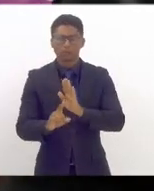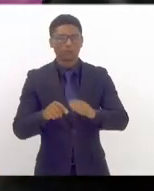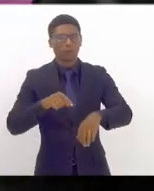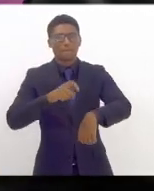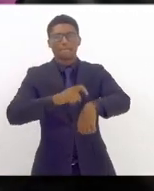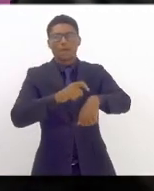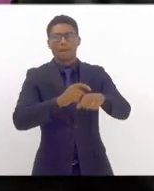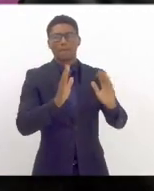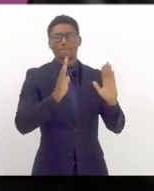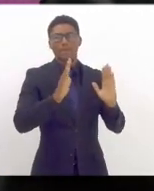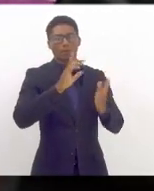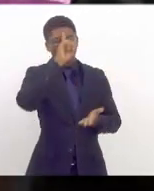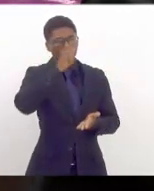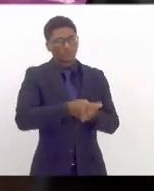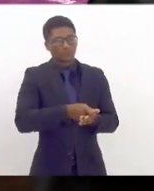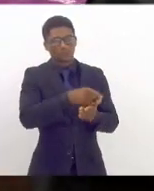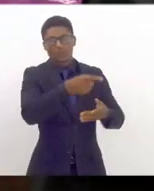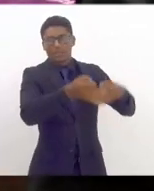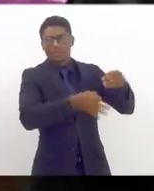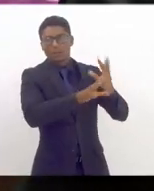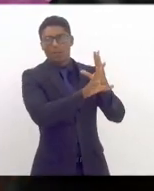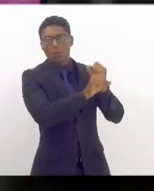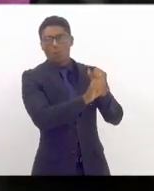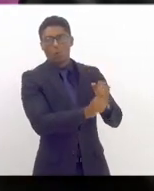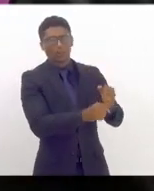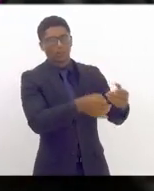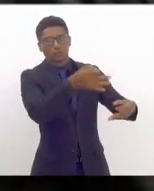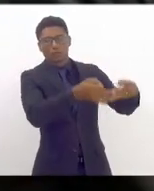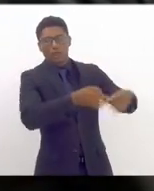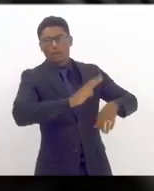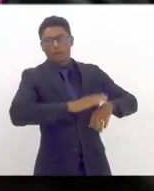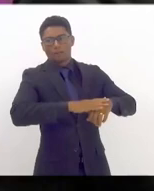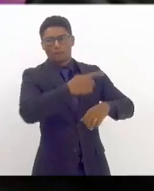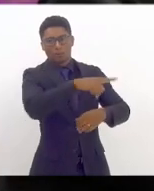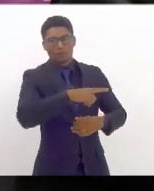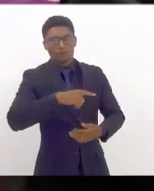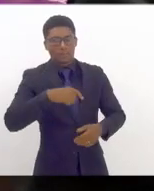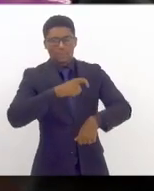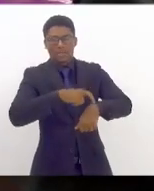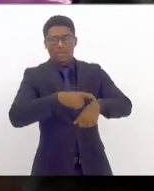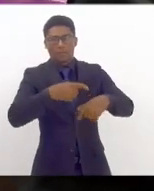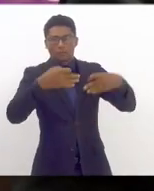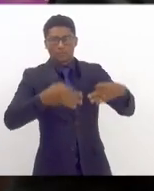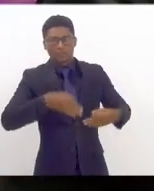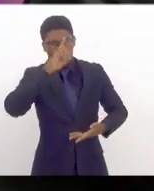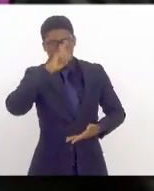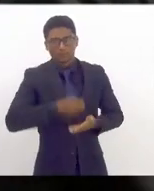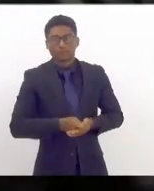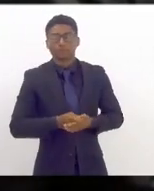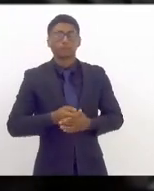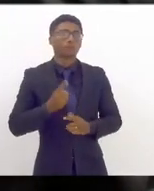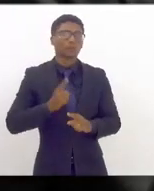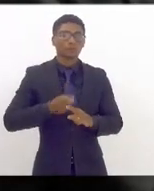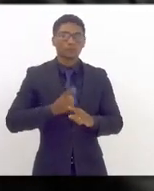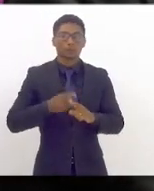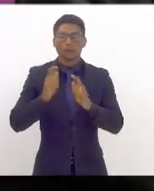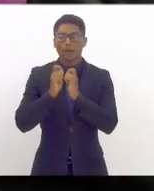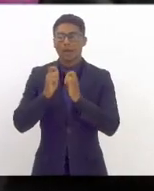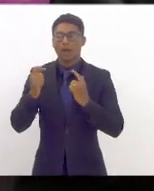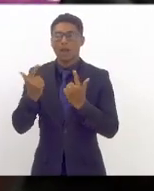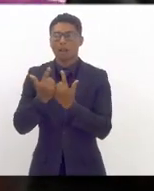Contas fazer o julgamento E por que seu presidente Assembleia Legislativa e o tribunal de contas são